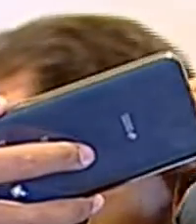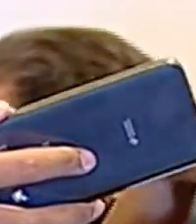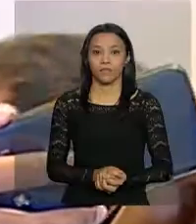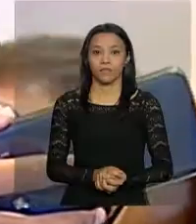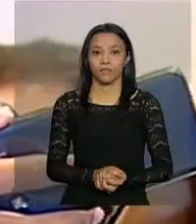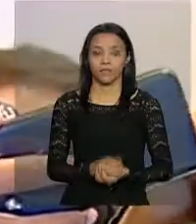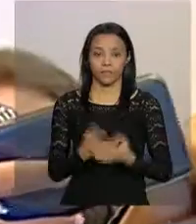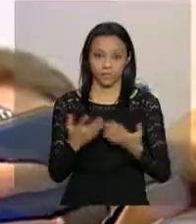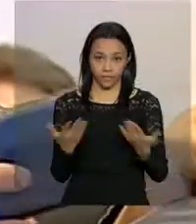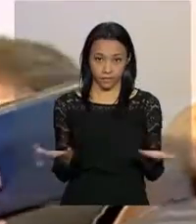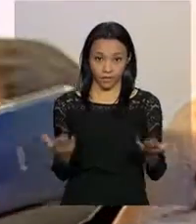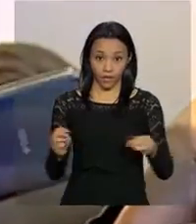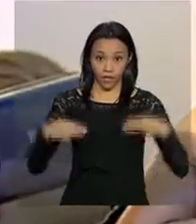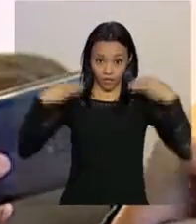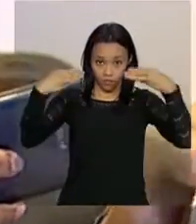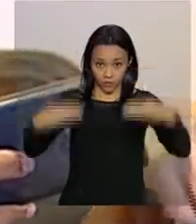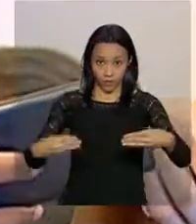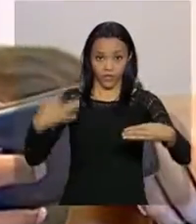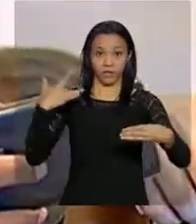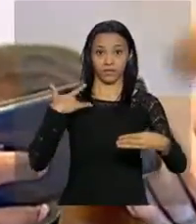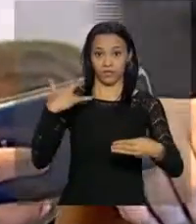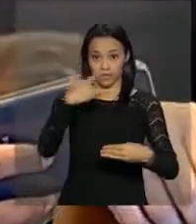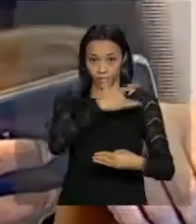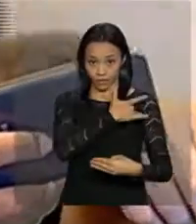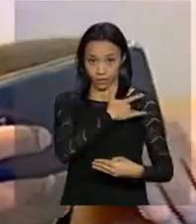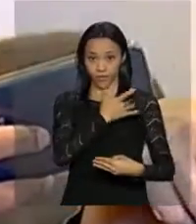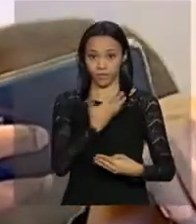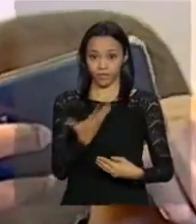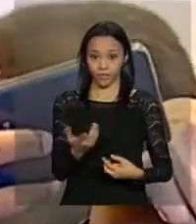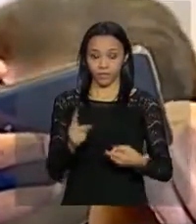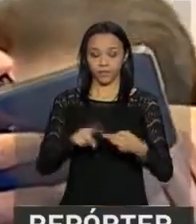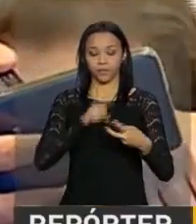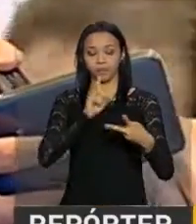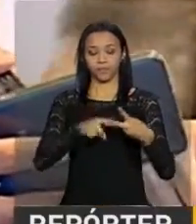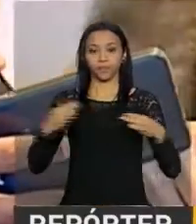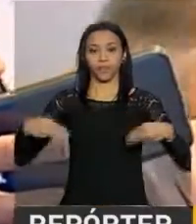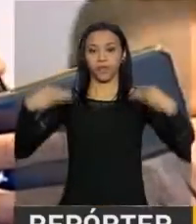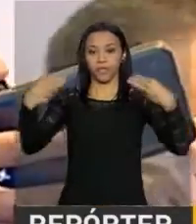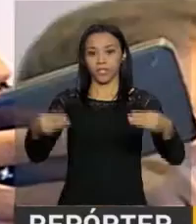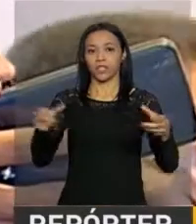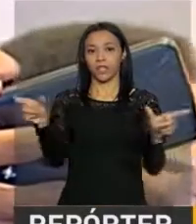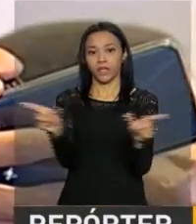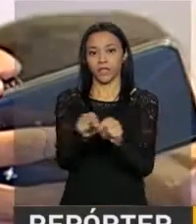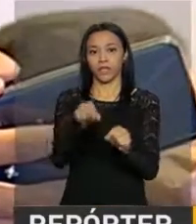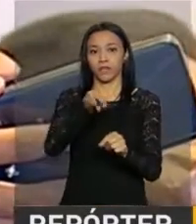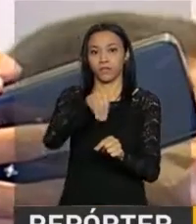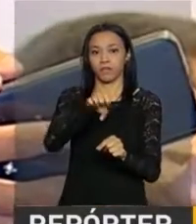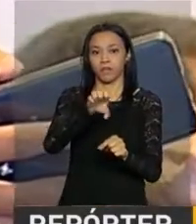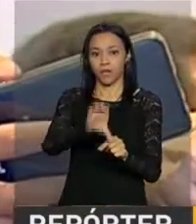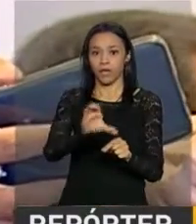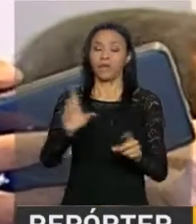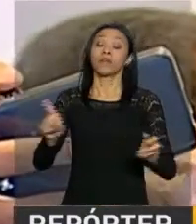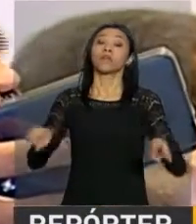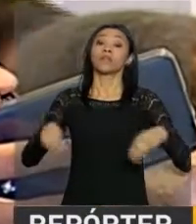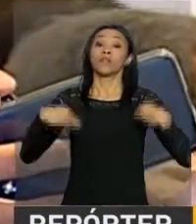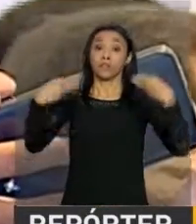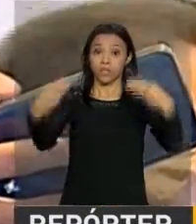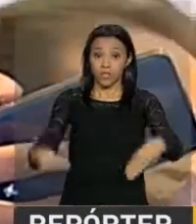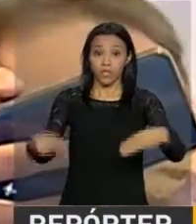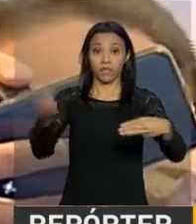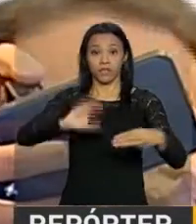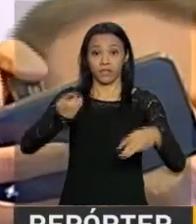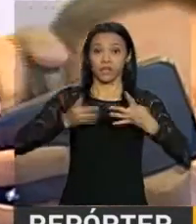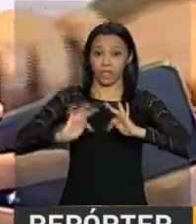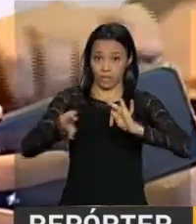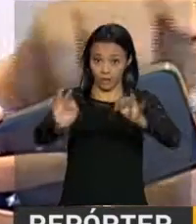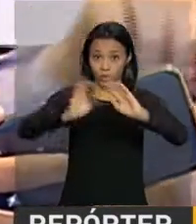Do Ministério da Saúde, está aqui o ministro Ricardo Barros, Ministério da Educação e Ministério da Ciência, Tecnologia, Inovação e